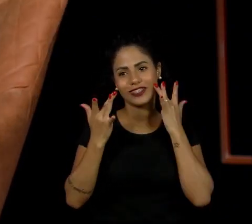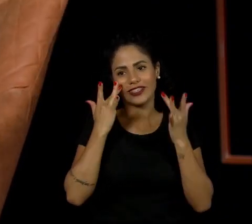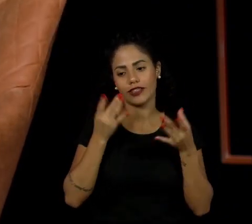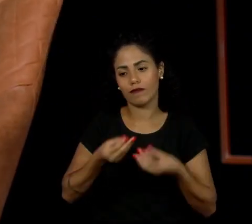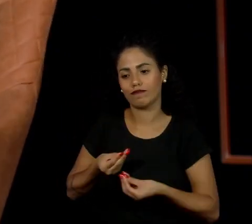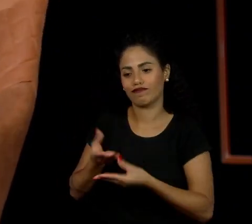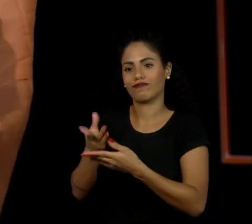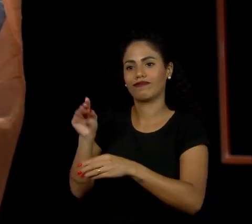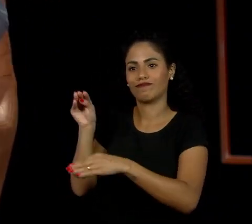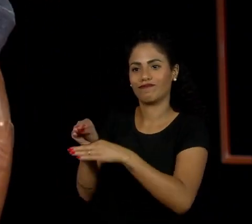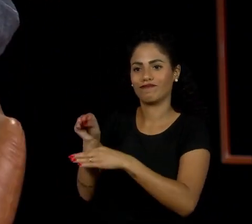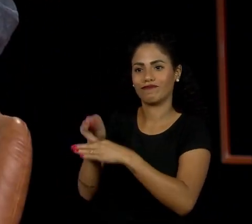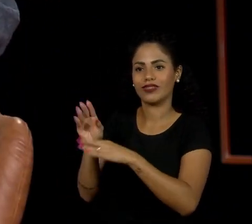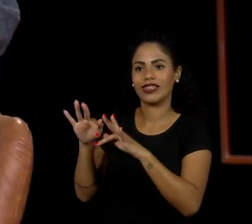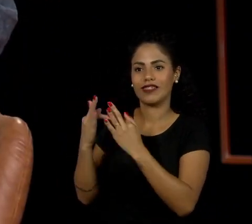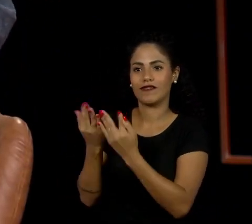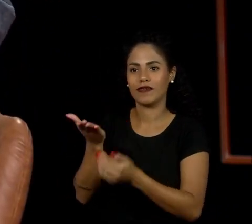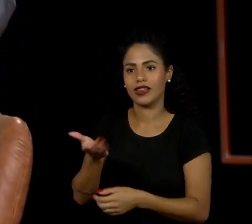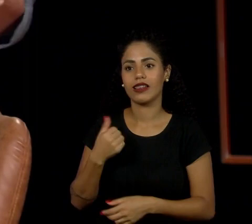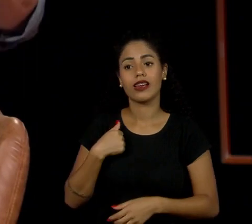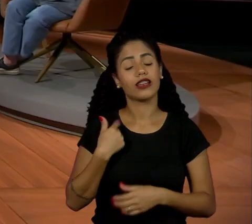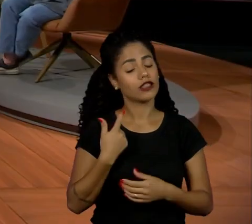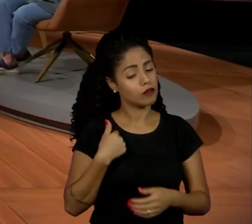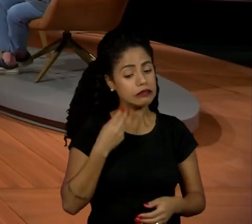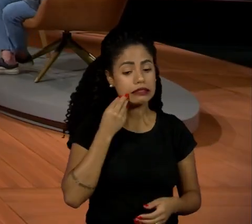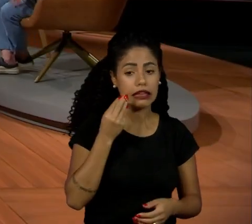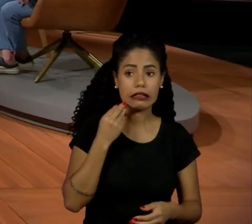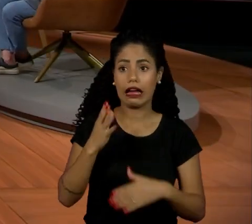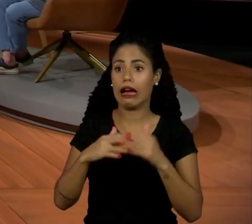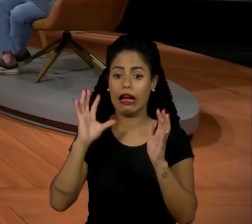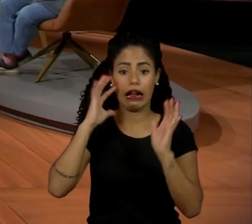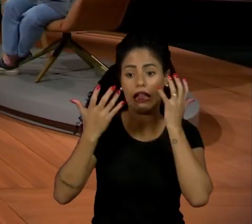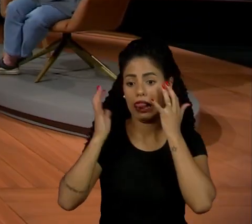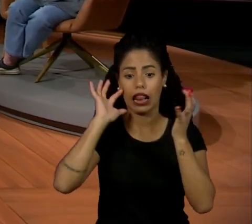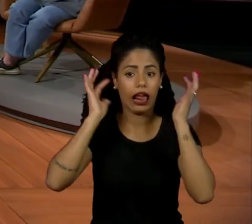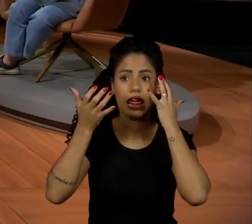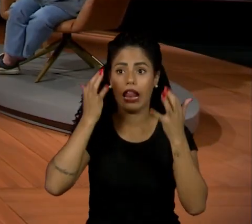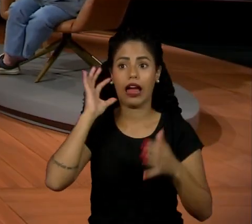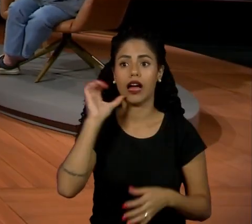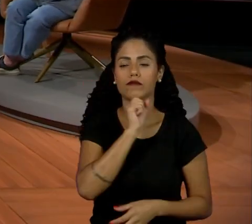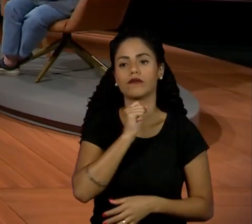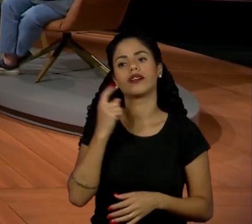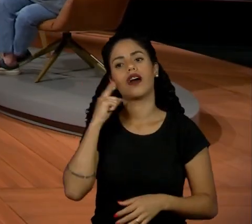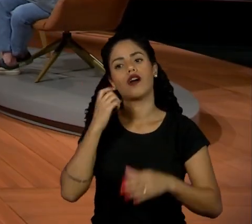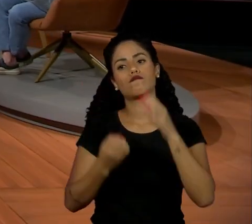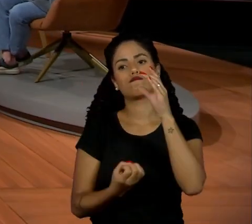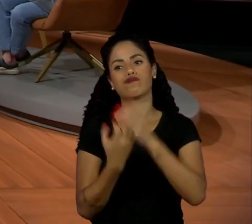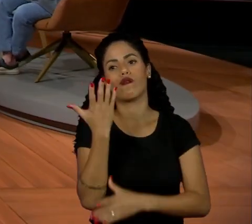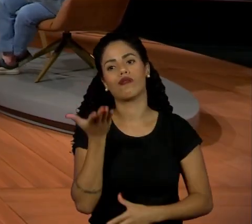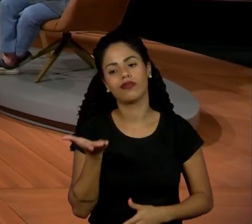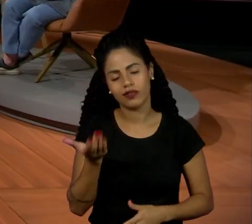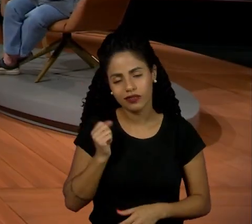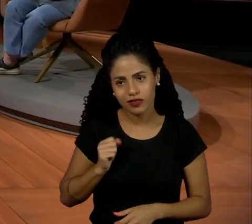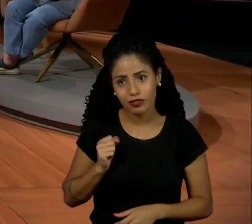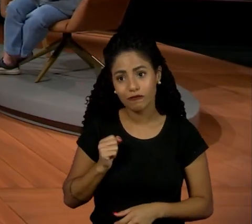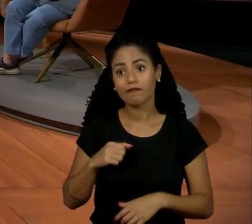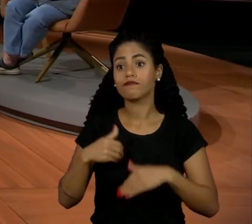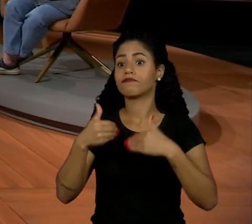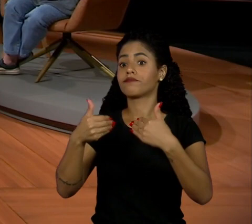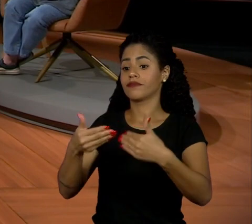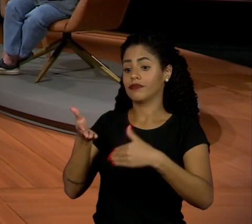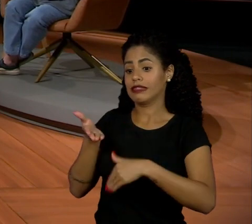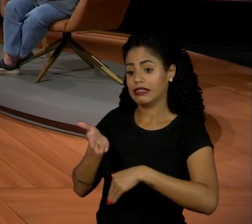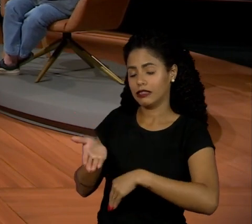teatro. E eu que me virasse para não é? Para criar esse sustento. E com